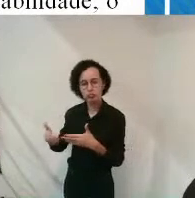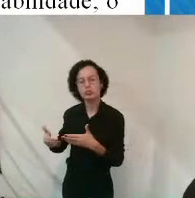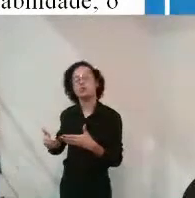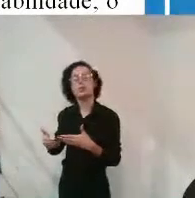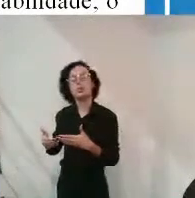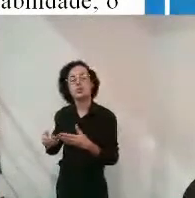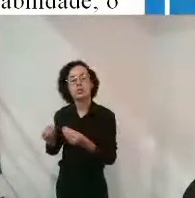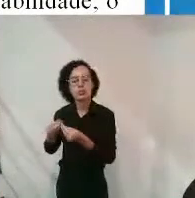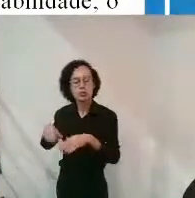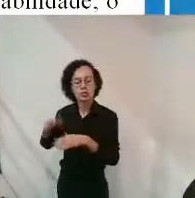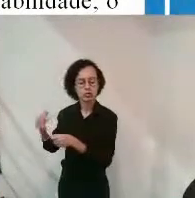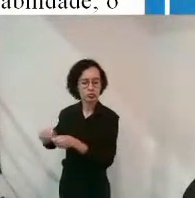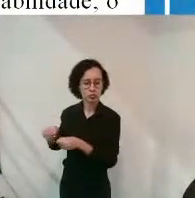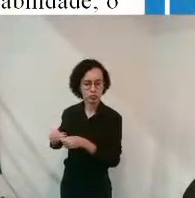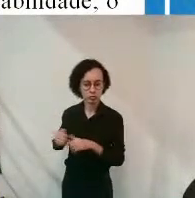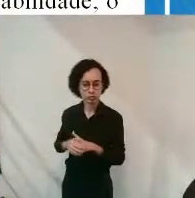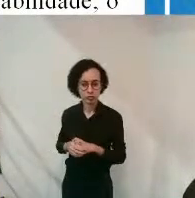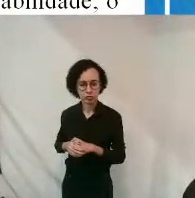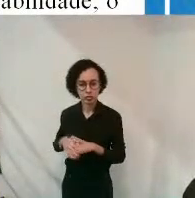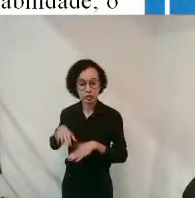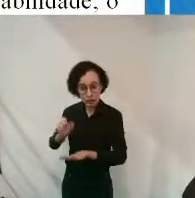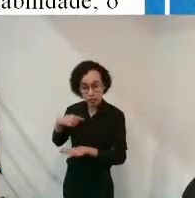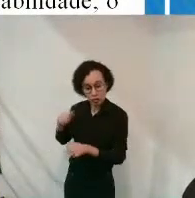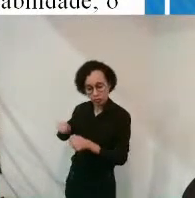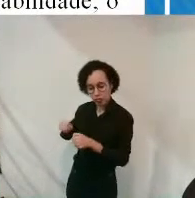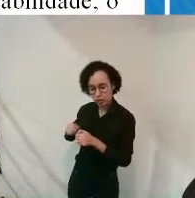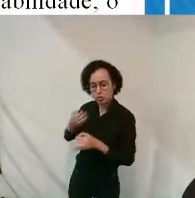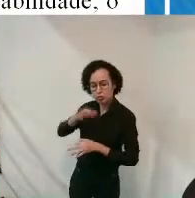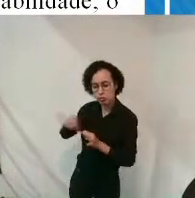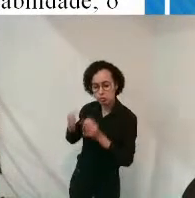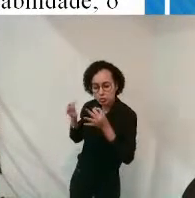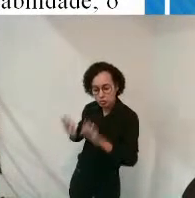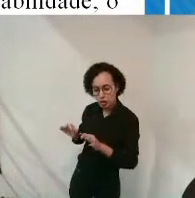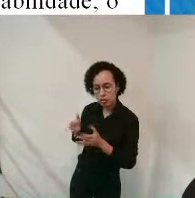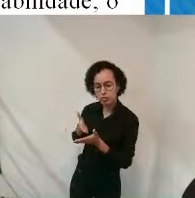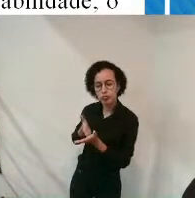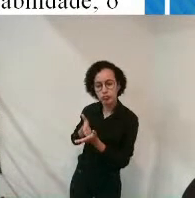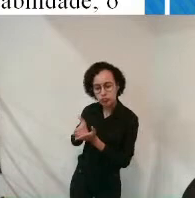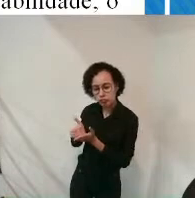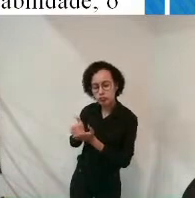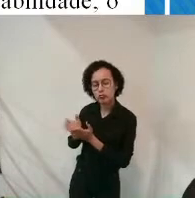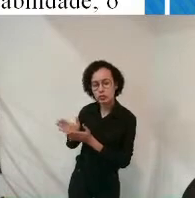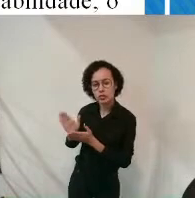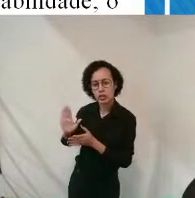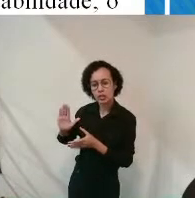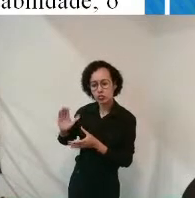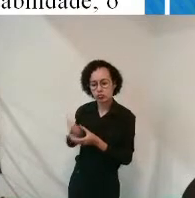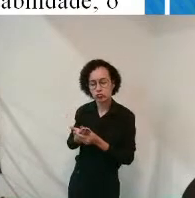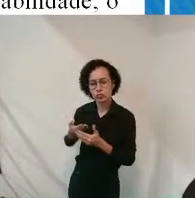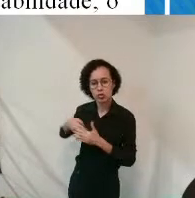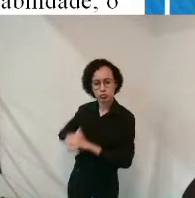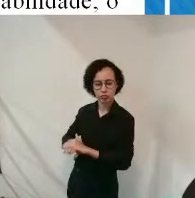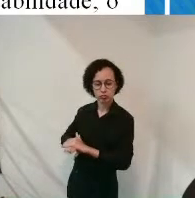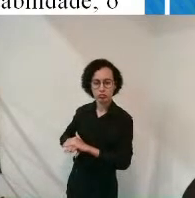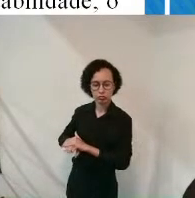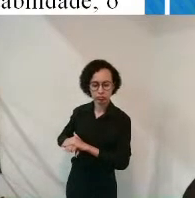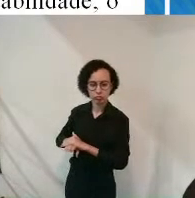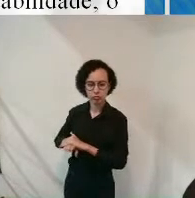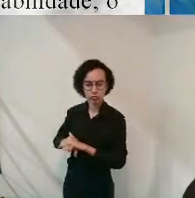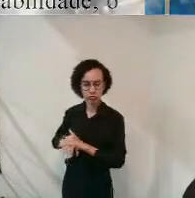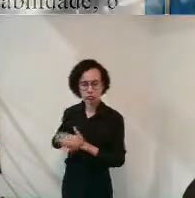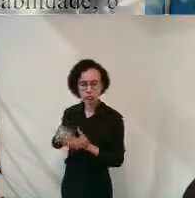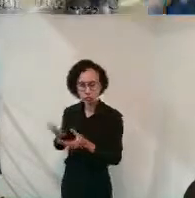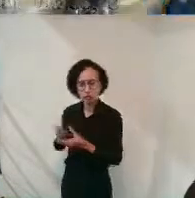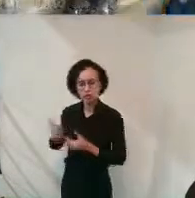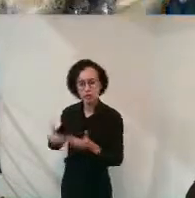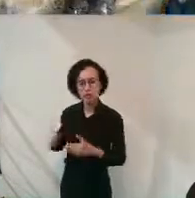o Estado ou a União estão cumprindo já com as suas obrigações legais, o caminho natural seria o arquivamento desse procedimento administrativo.